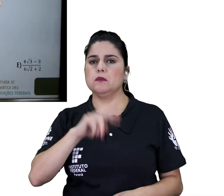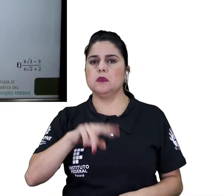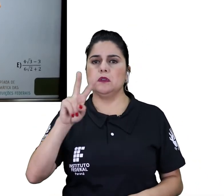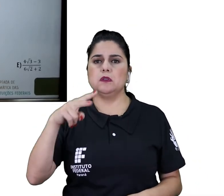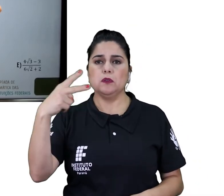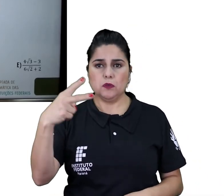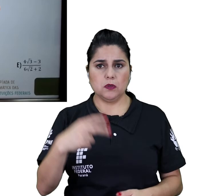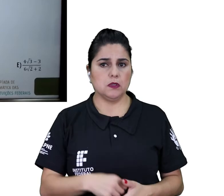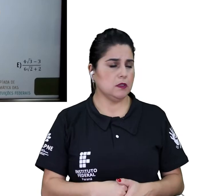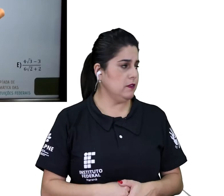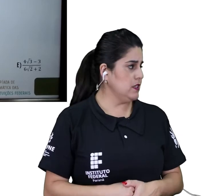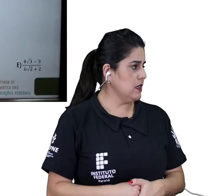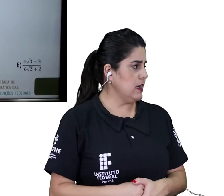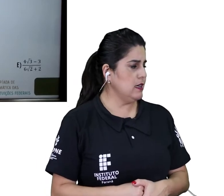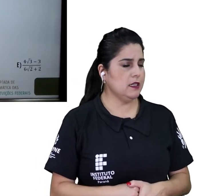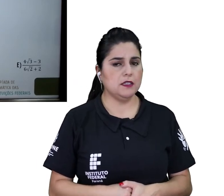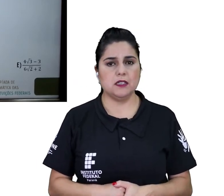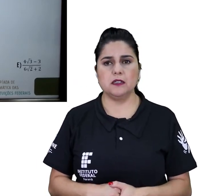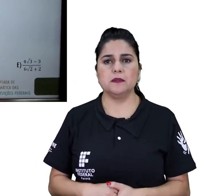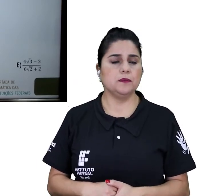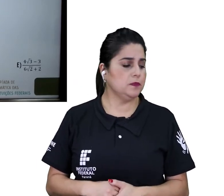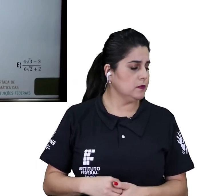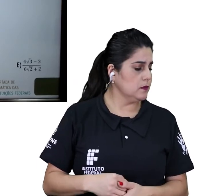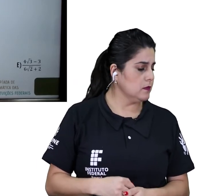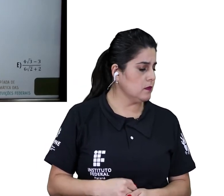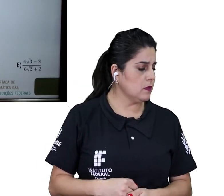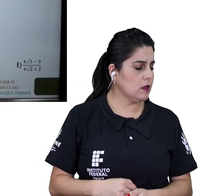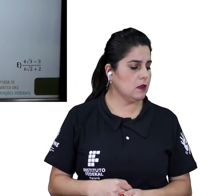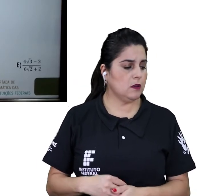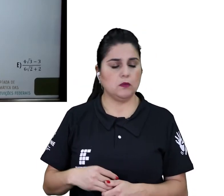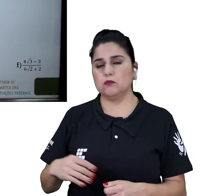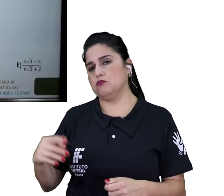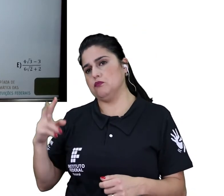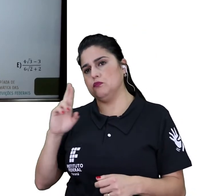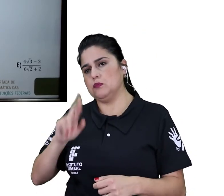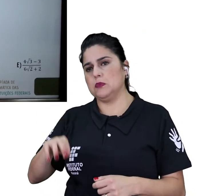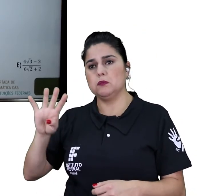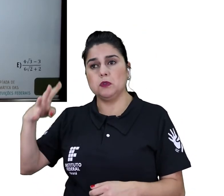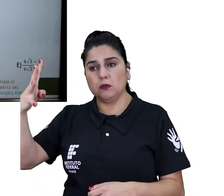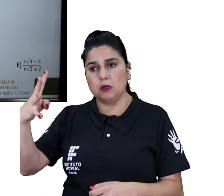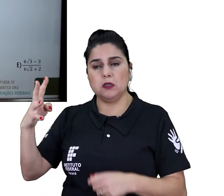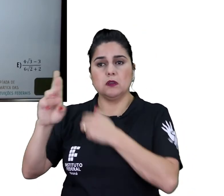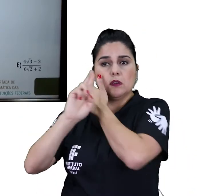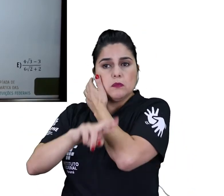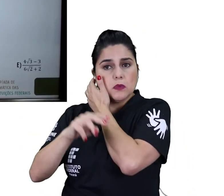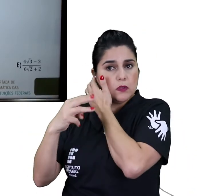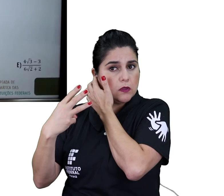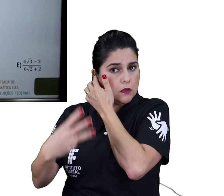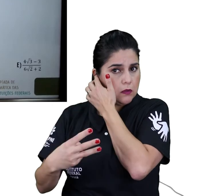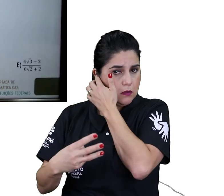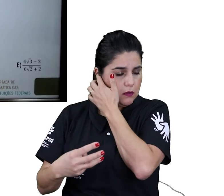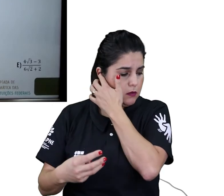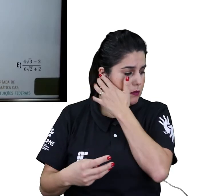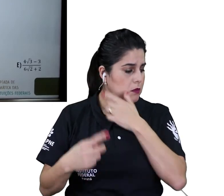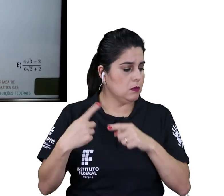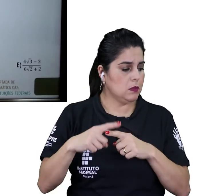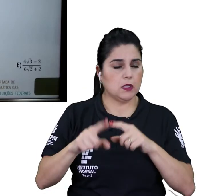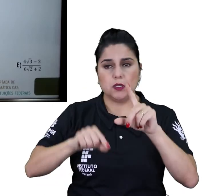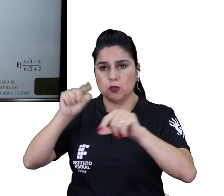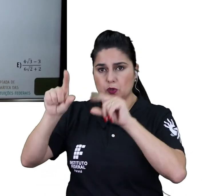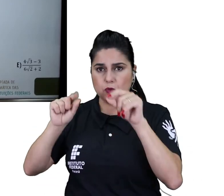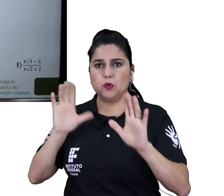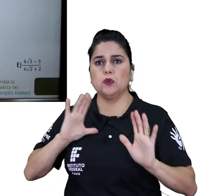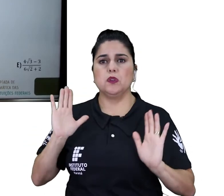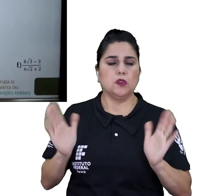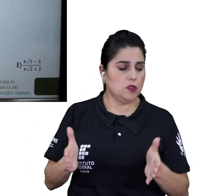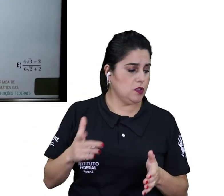por 4 dá 3. E aí a gente finaliza, já que as nossas alternativas elas